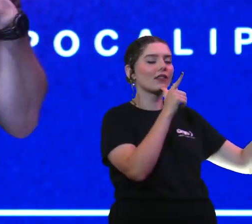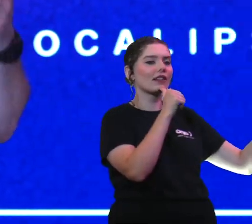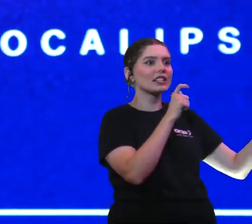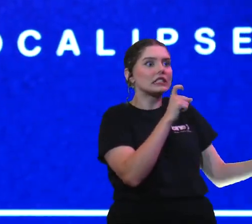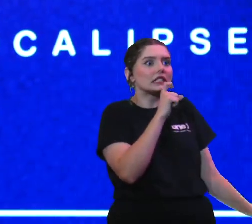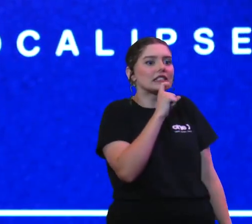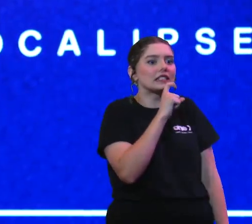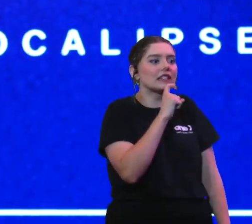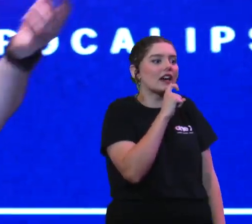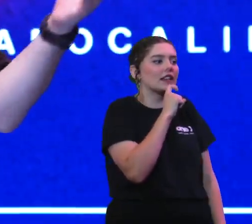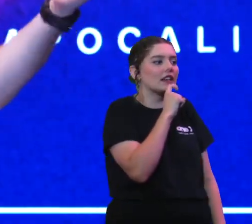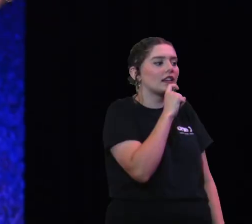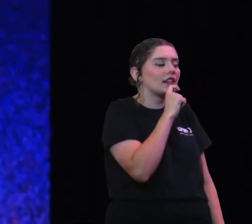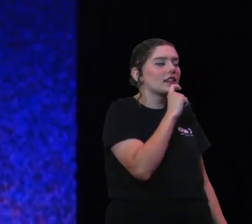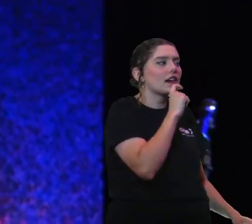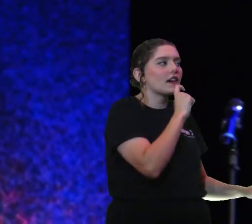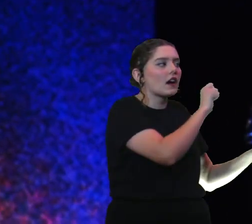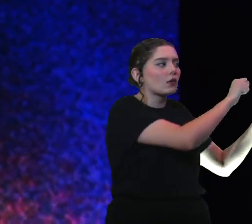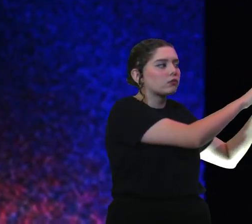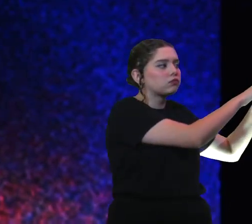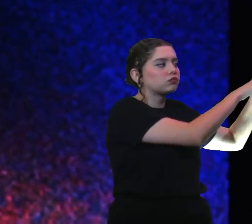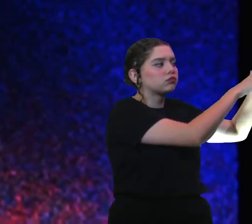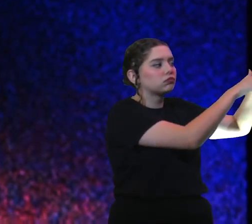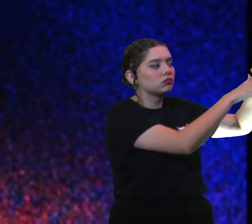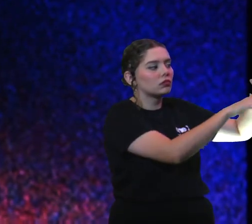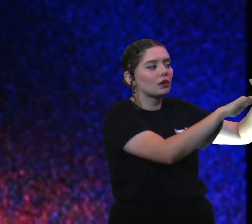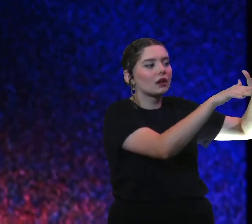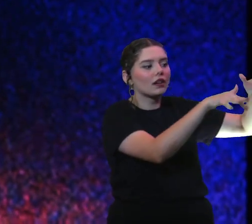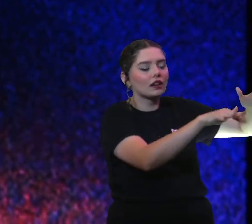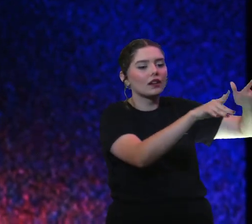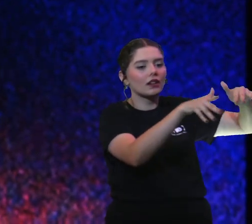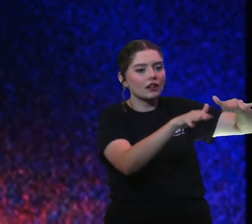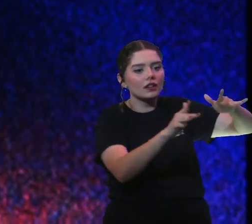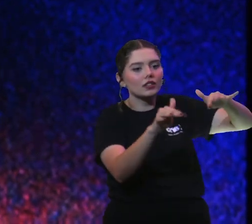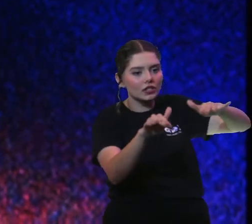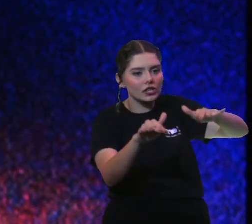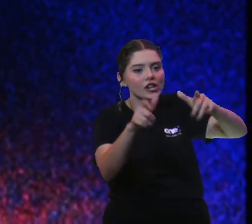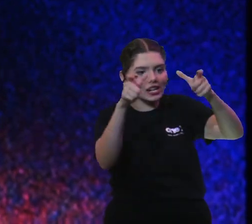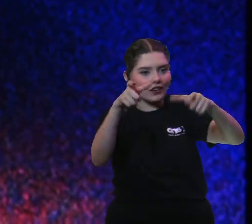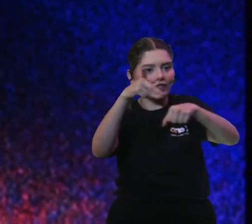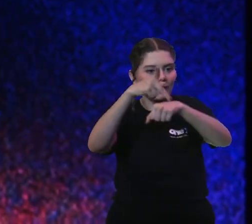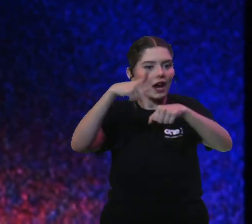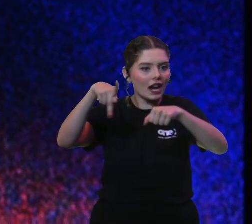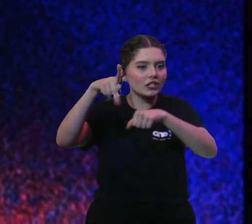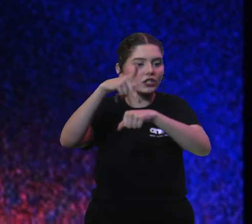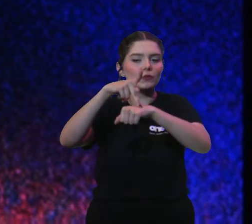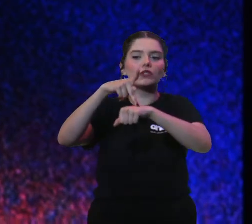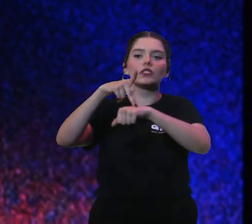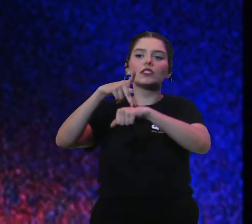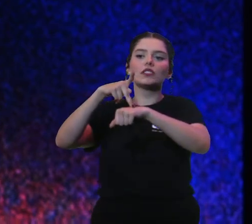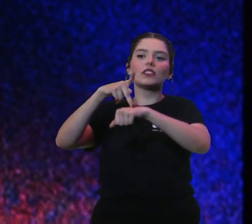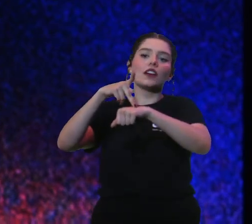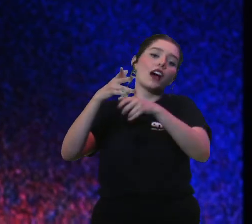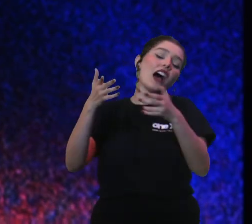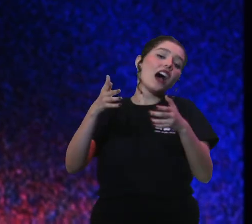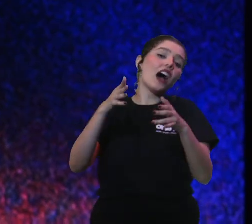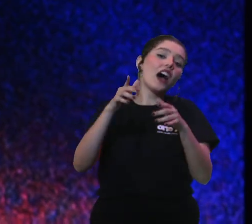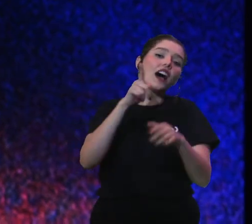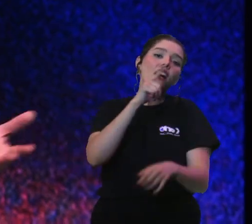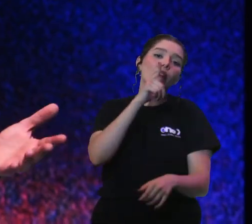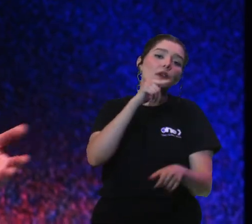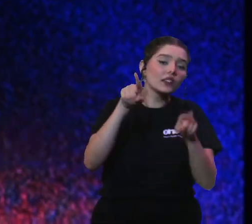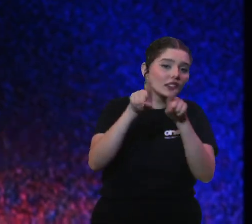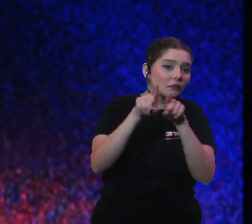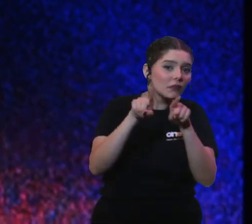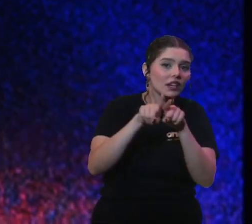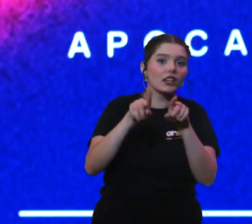com mais de 10 quilômetros, quando traziam a água até a região da cidade de Laodiceia, eles chegavam com a água também já morna.